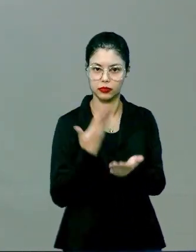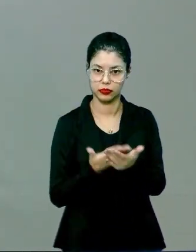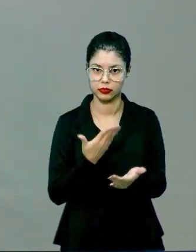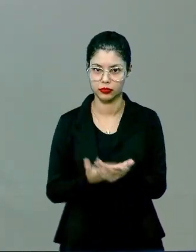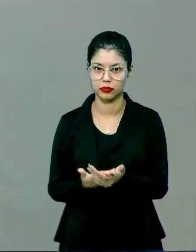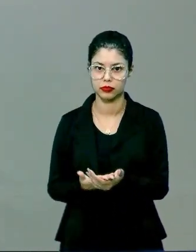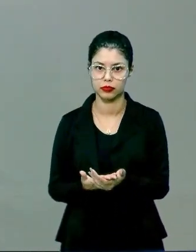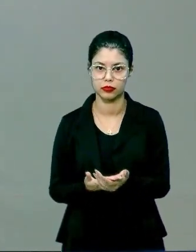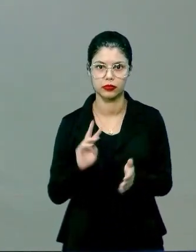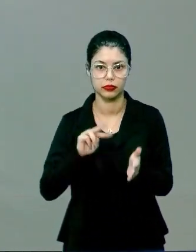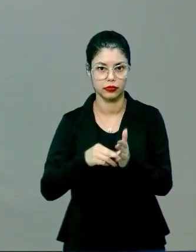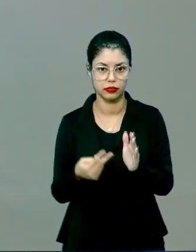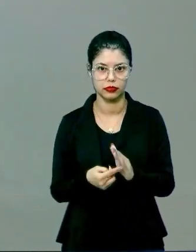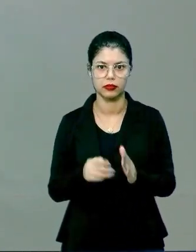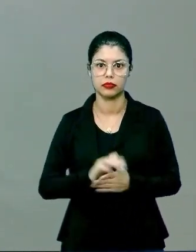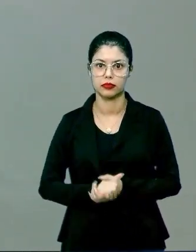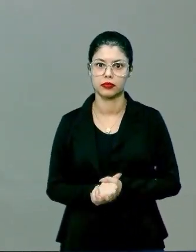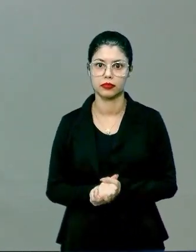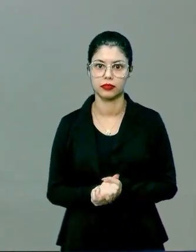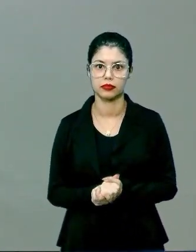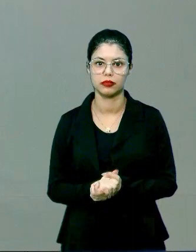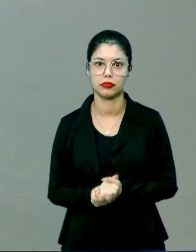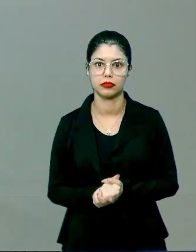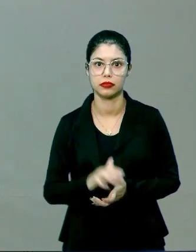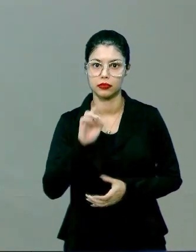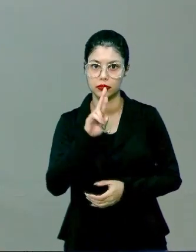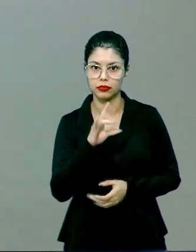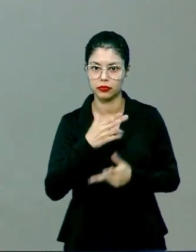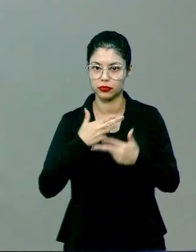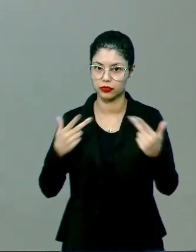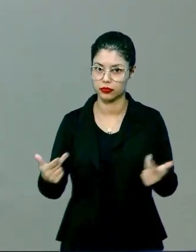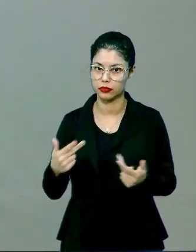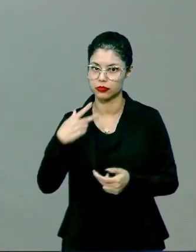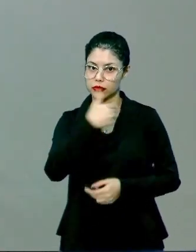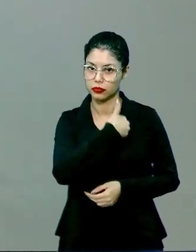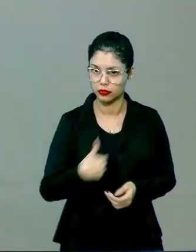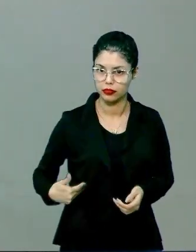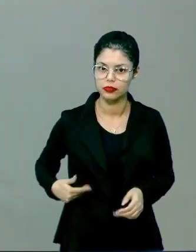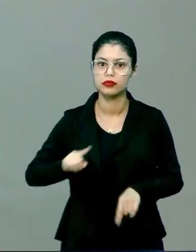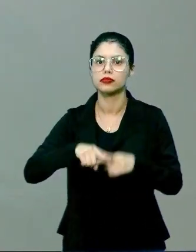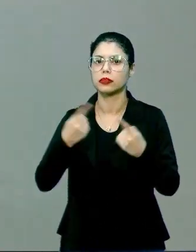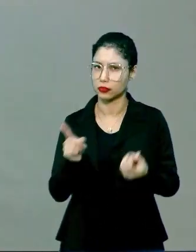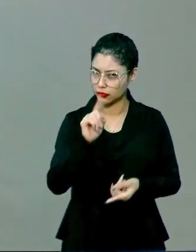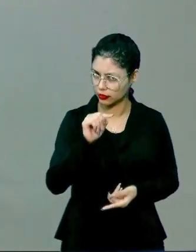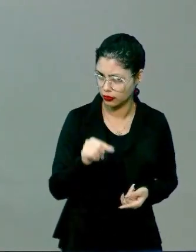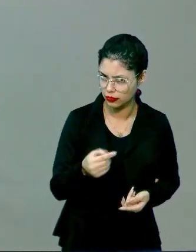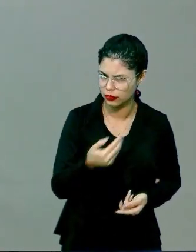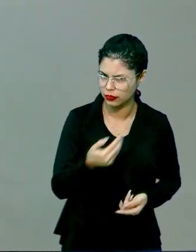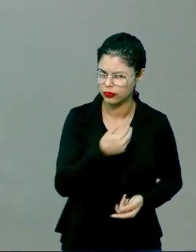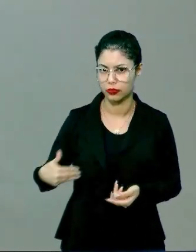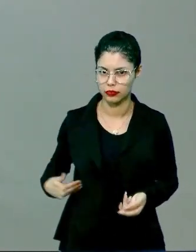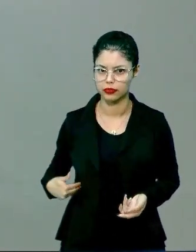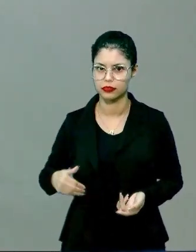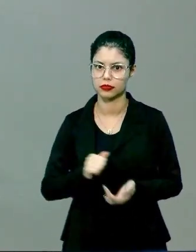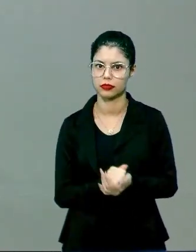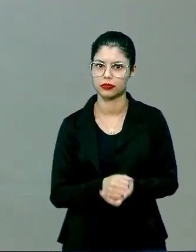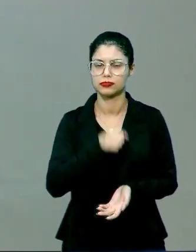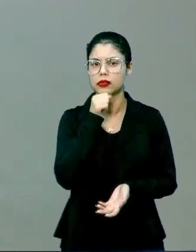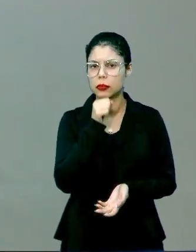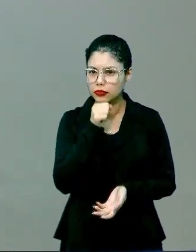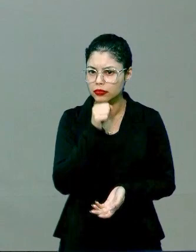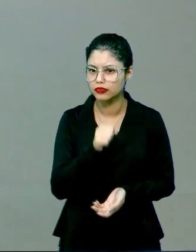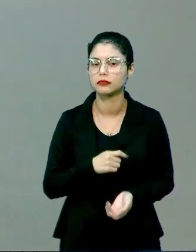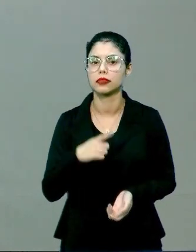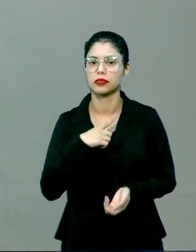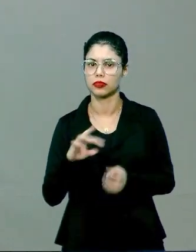aula, do significado de república, República é coisa pública, mas será mesmo que essa república velha,